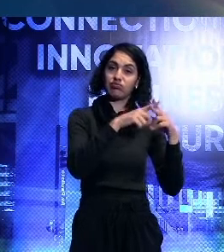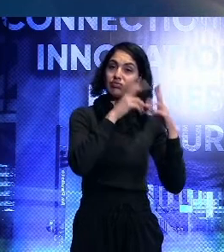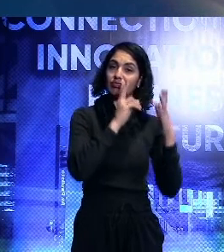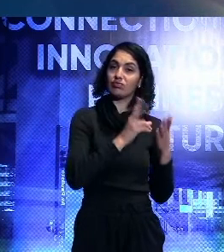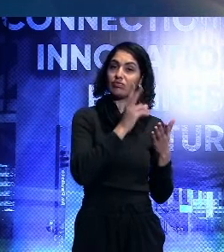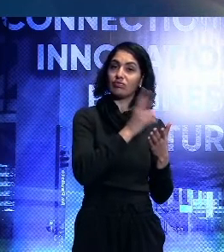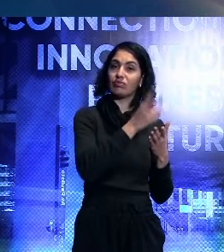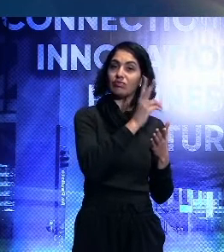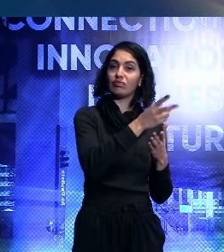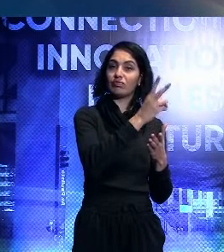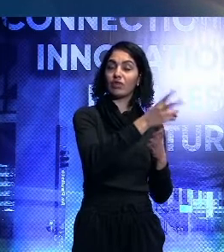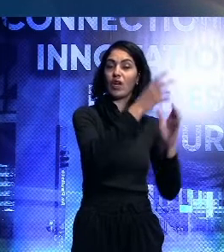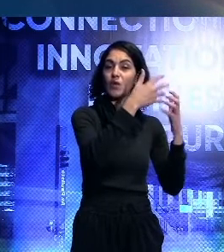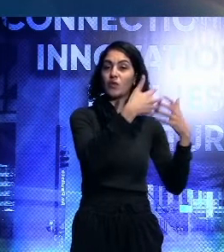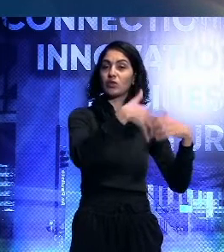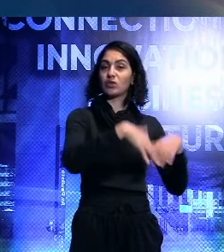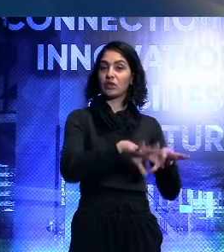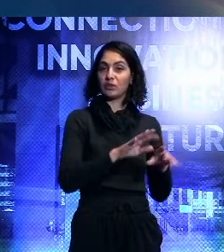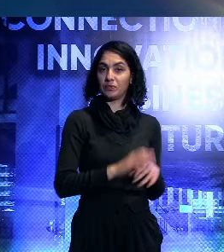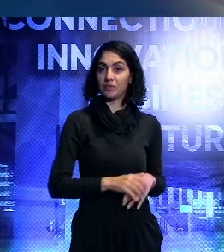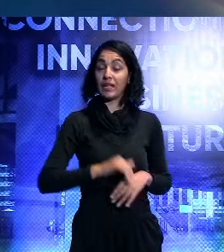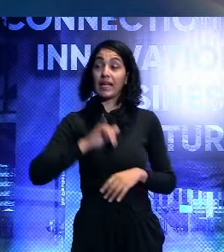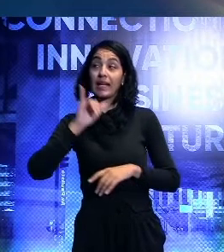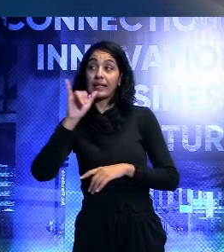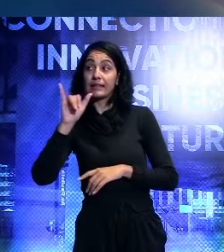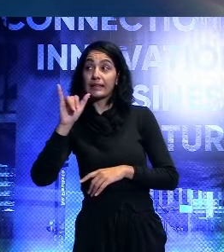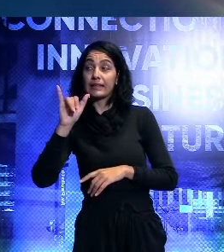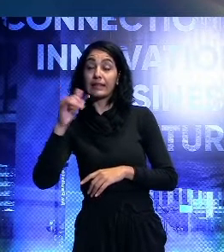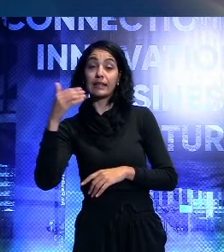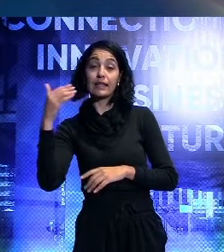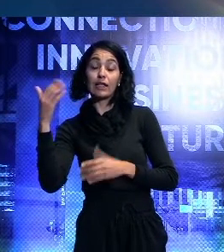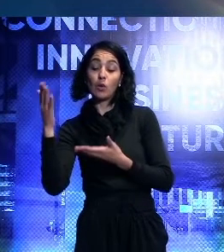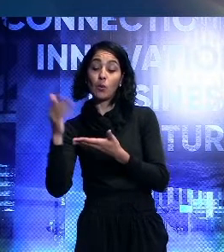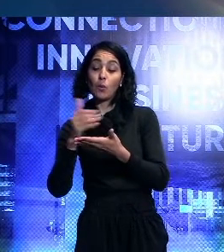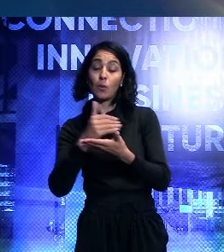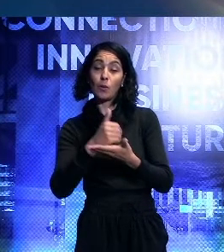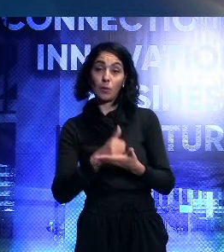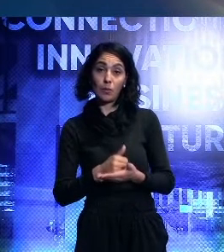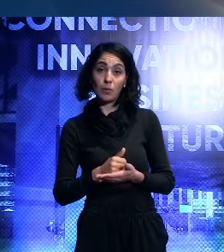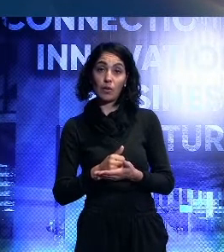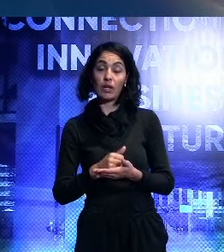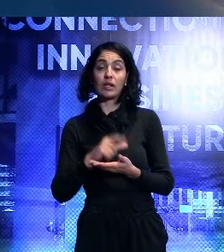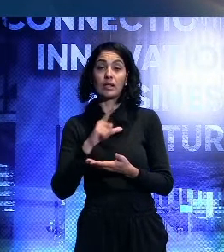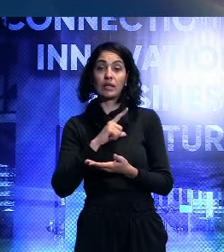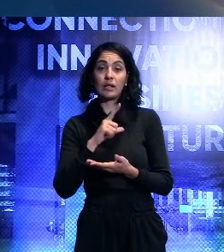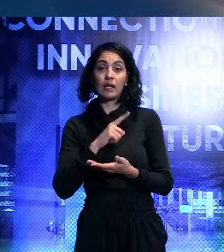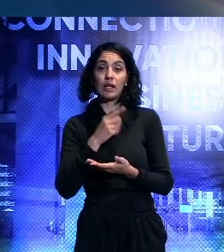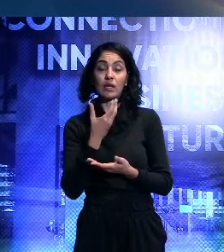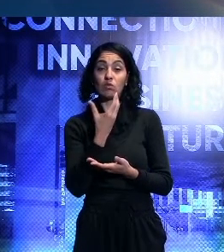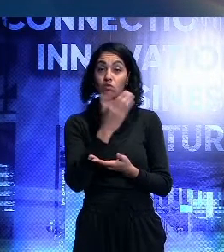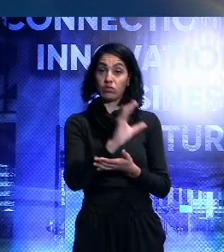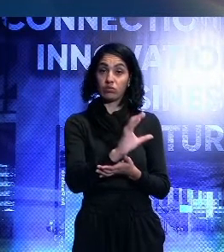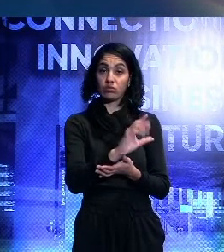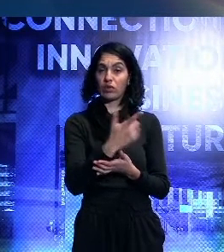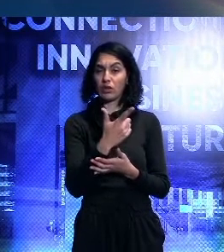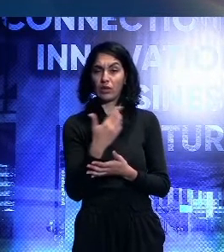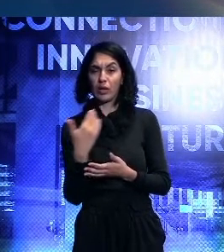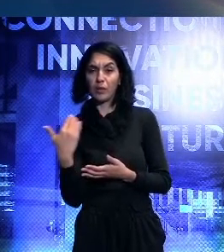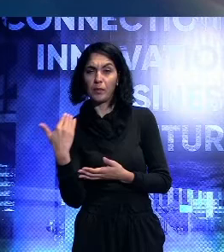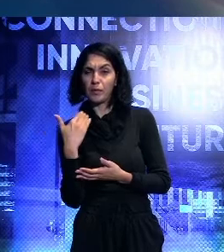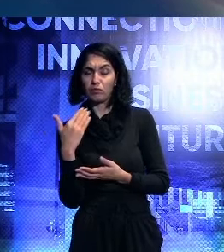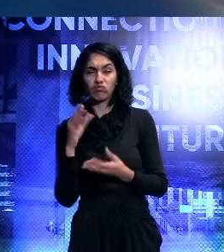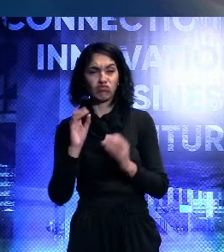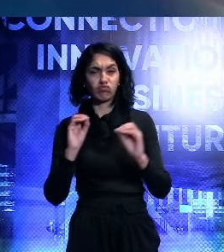funcionando. Se, no caso do banco de dados, eu criei uma aplicação que tem um banco, que não tem replicação, que não tem